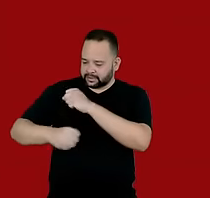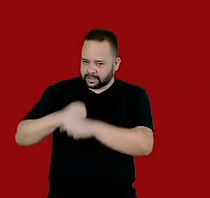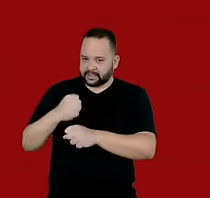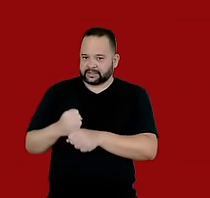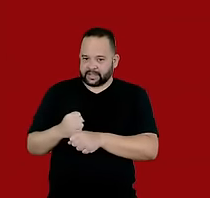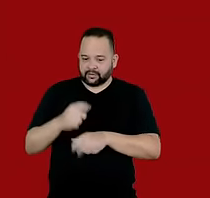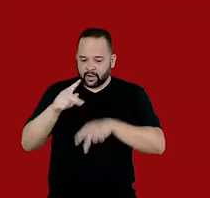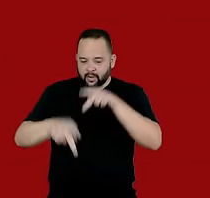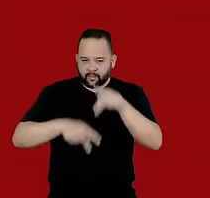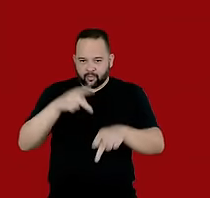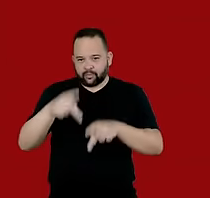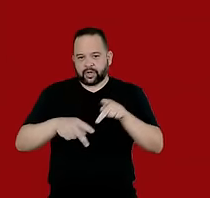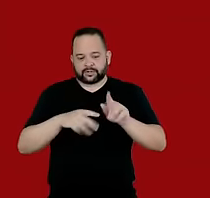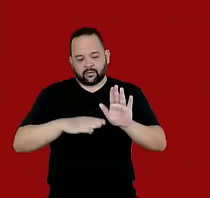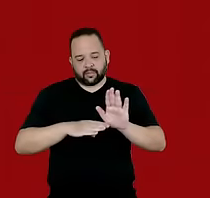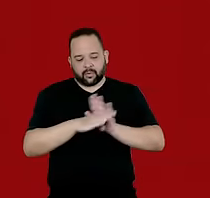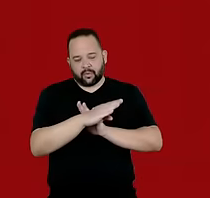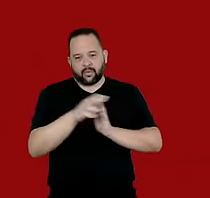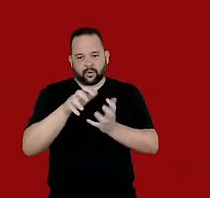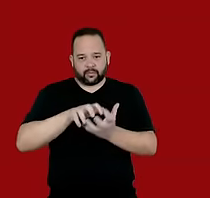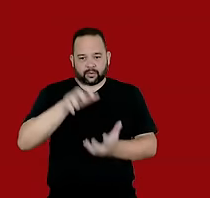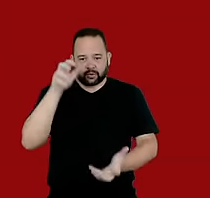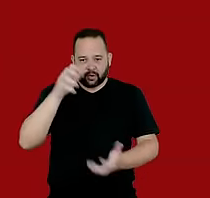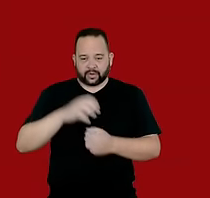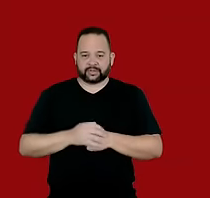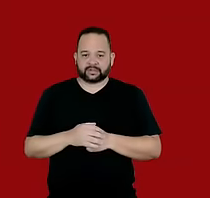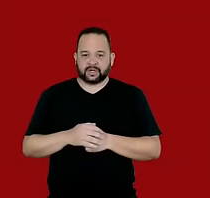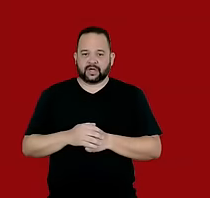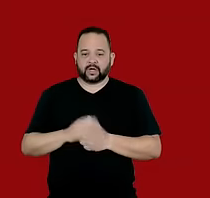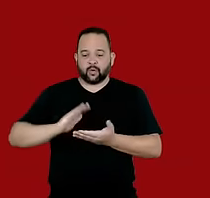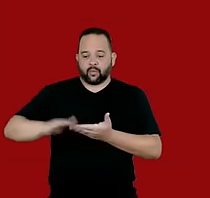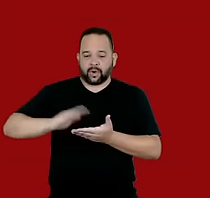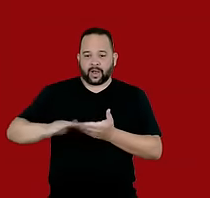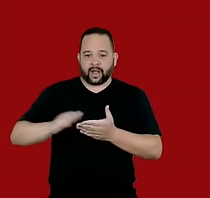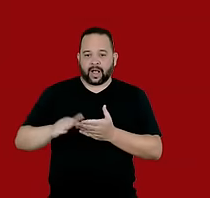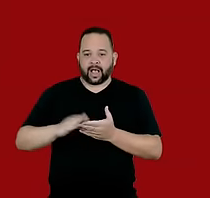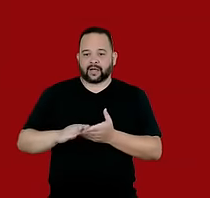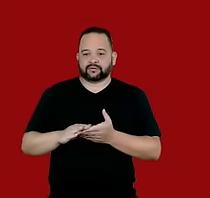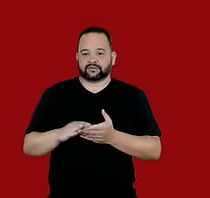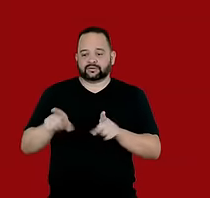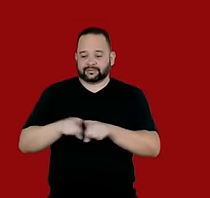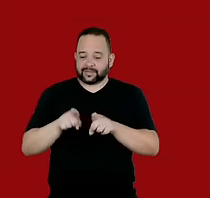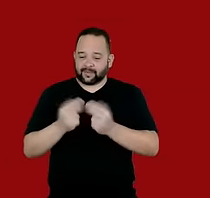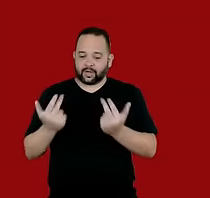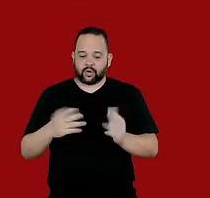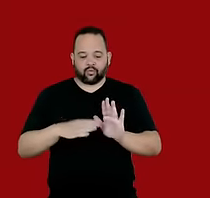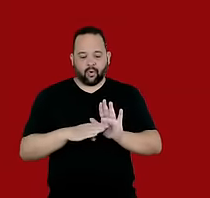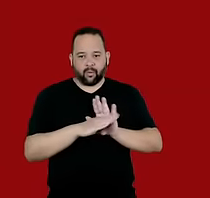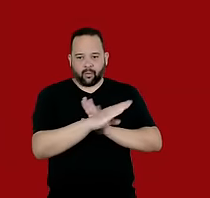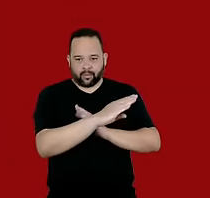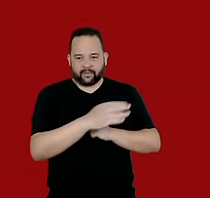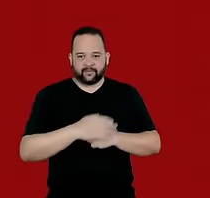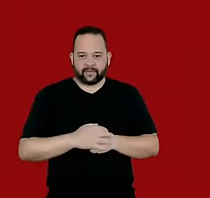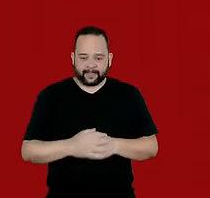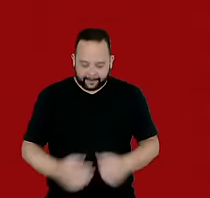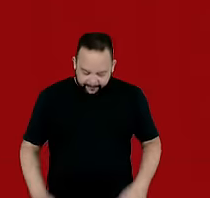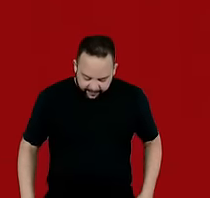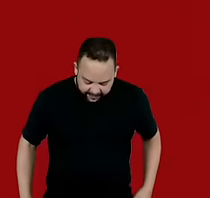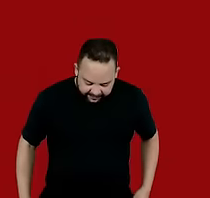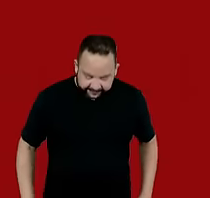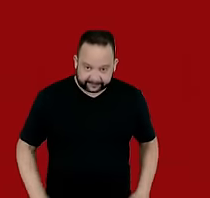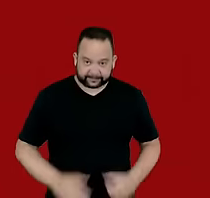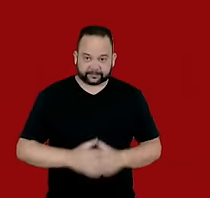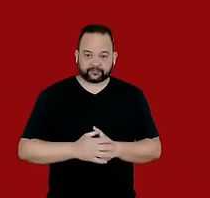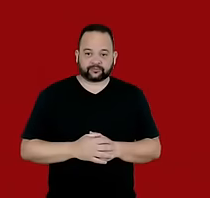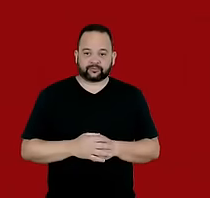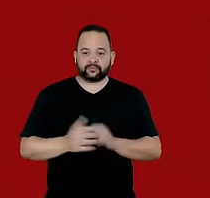você acelera muito o gasto porque é uma conta de chegada a riqueza acumulou nessa parte então tem alguns estudos interessantes sobre isso Então mostra que aí